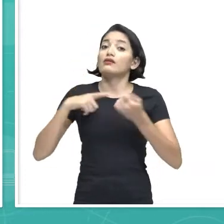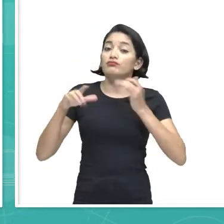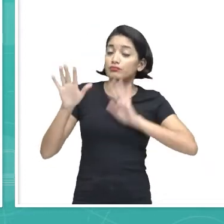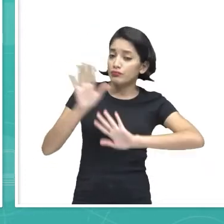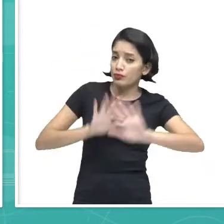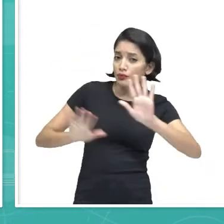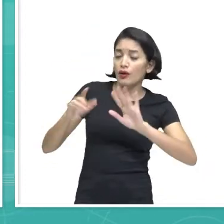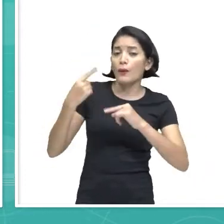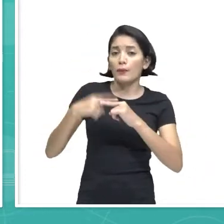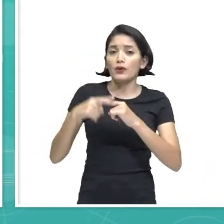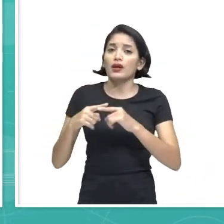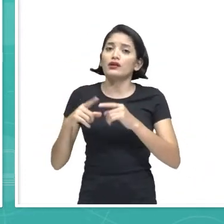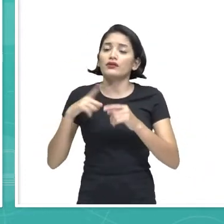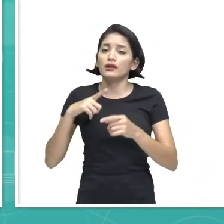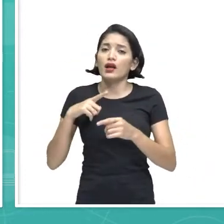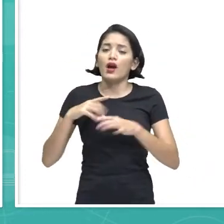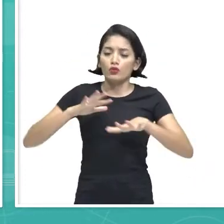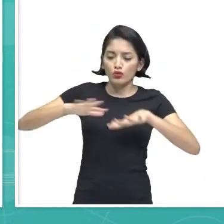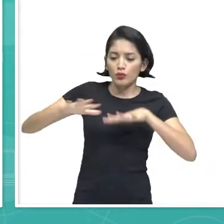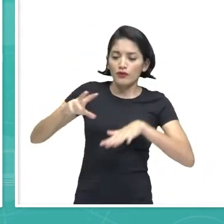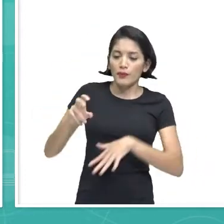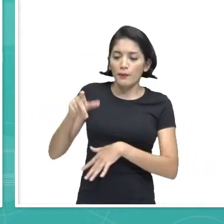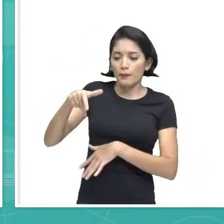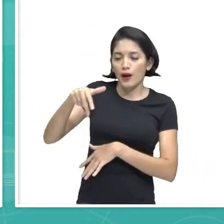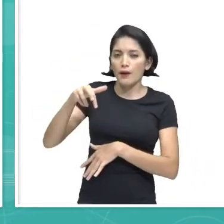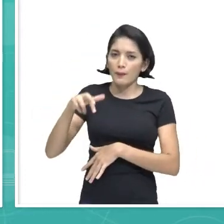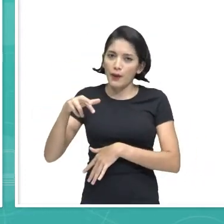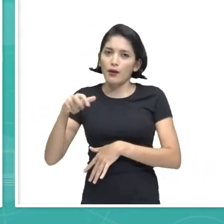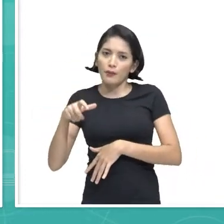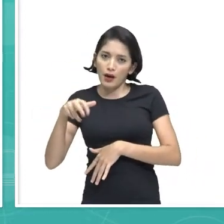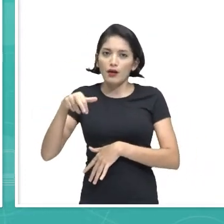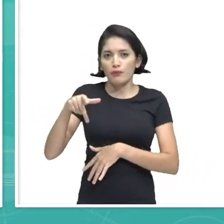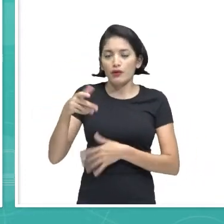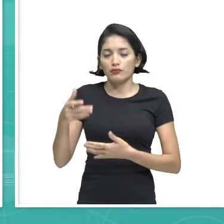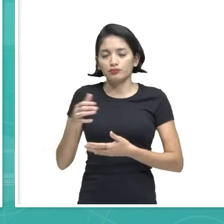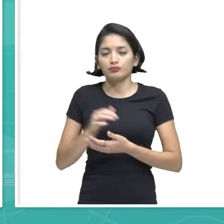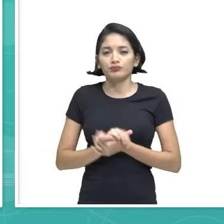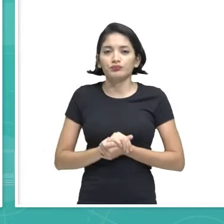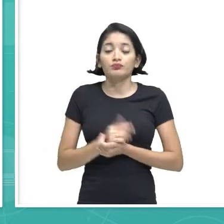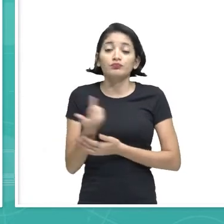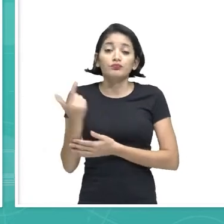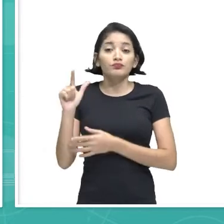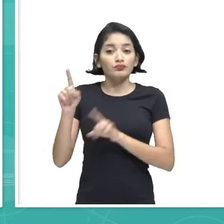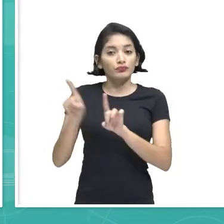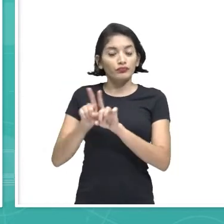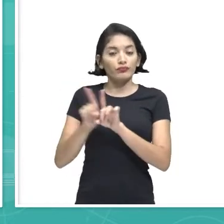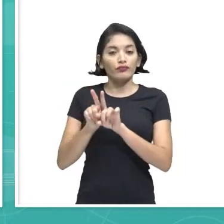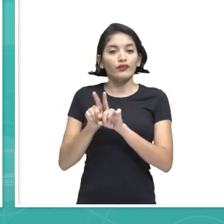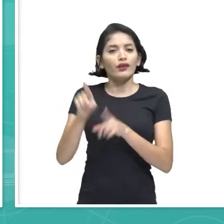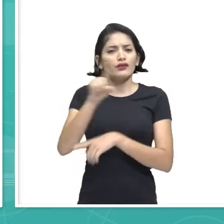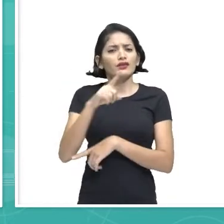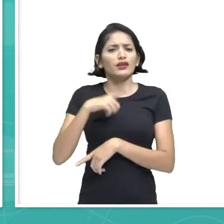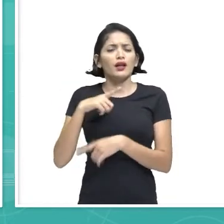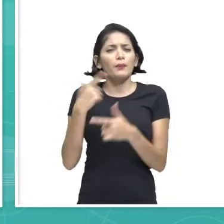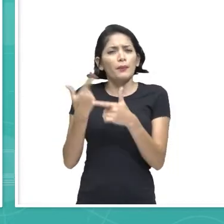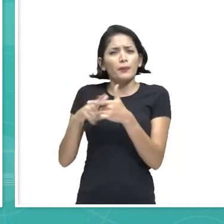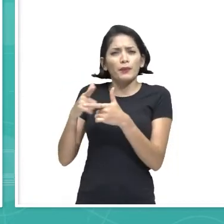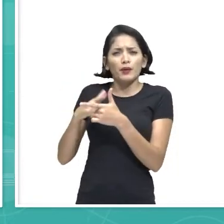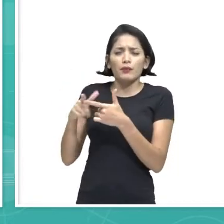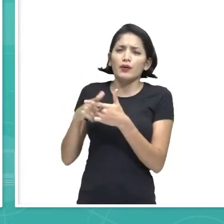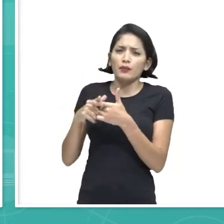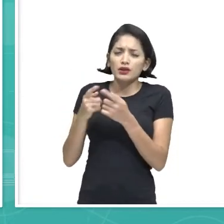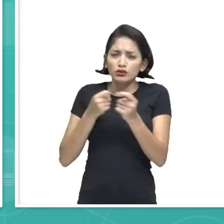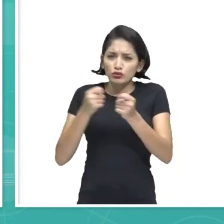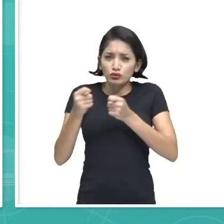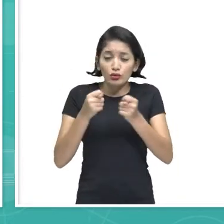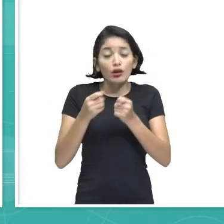a gente vai mexer muito aí com a questão do joelho, dos pés, né? Outra coisa, para quem tem pouca coordenação, é uma